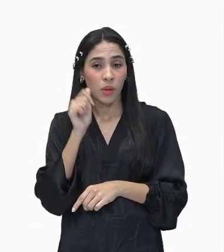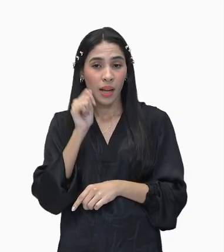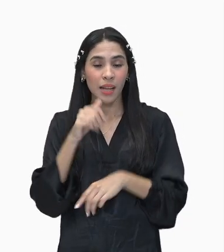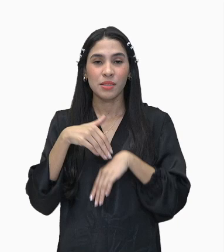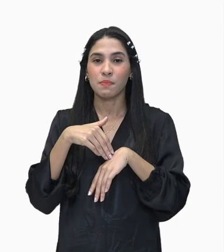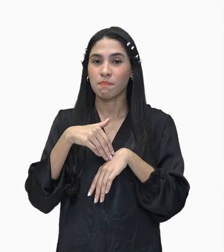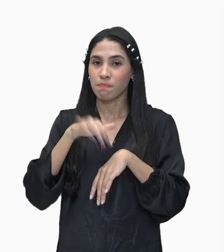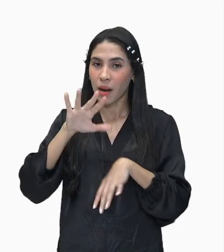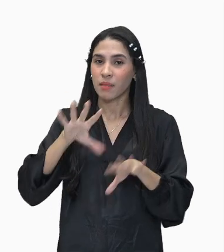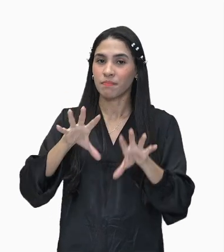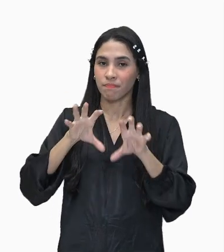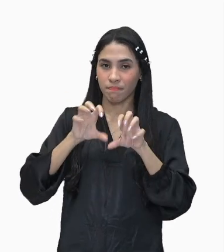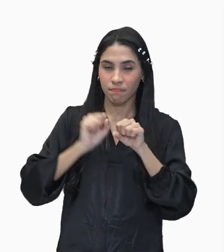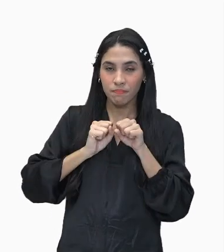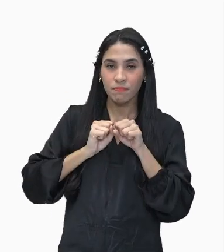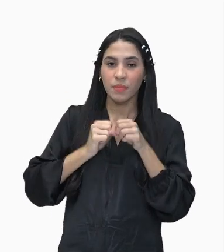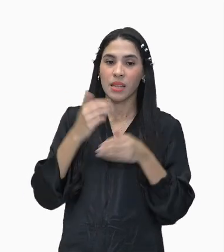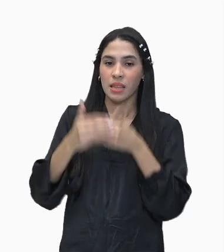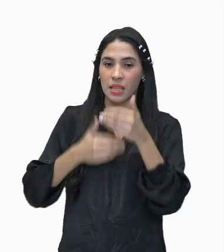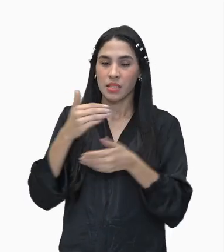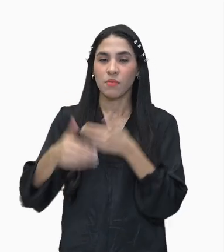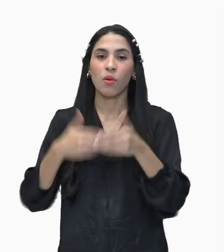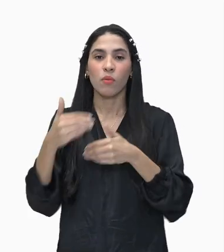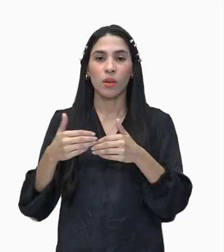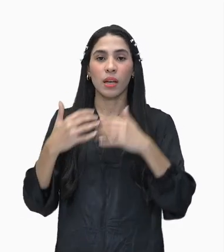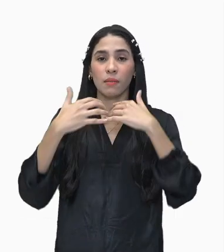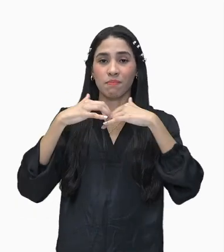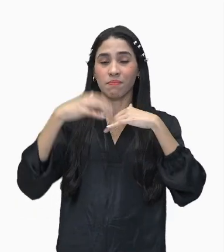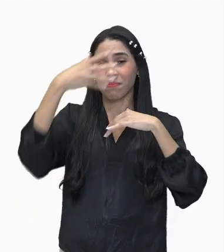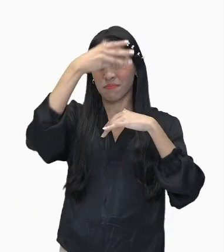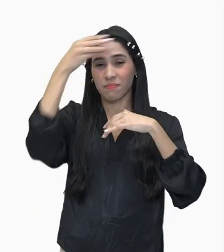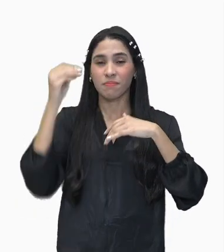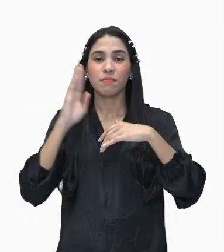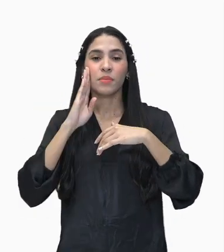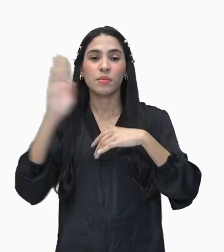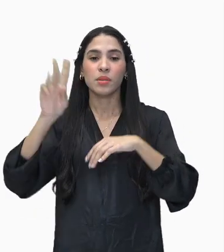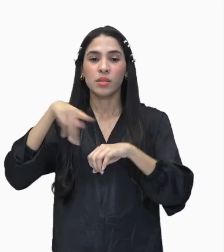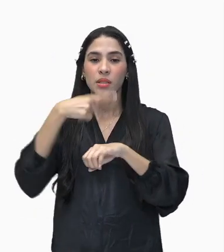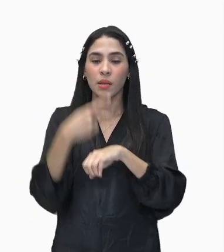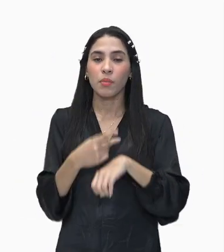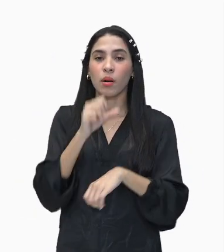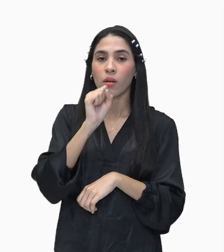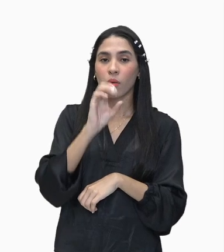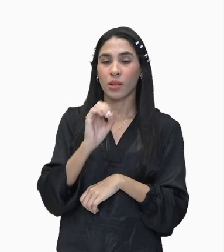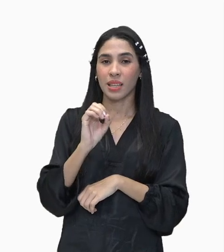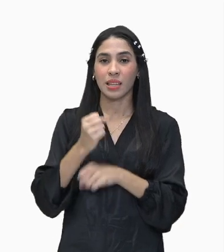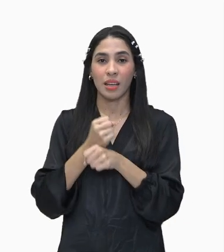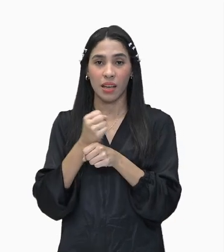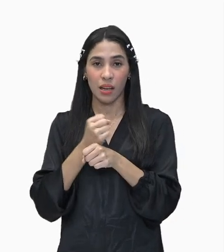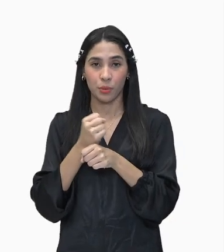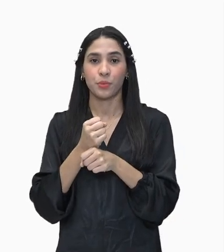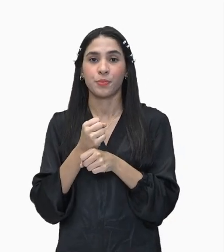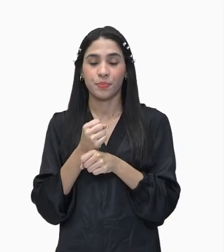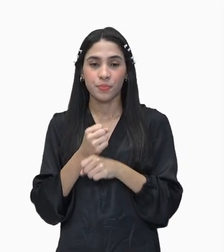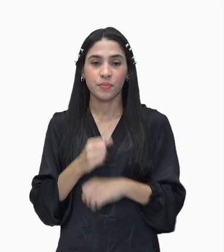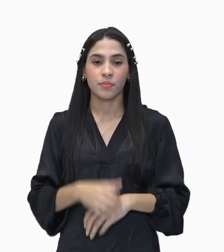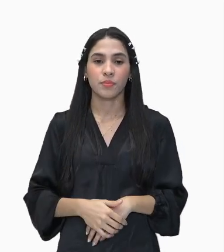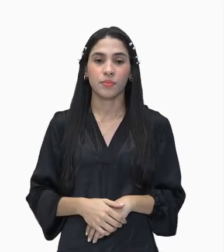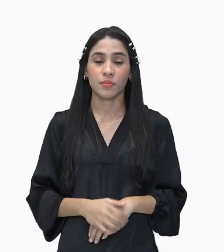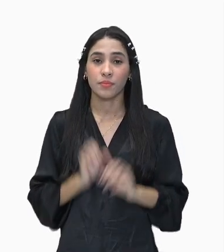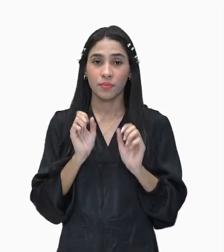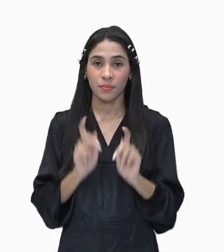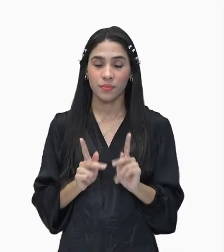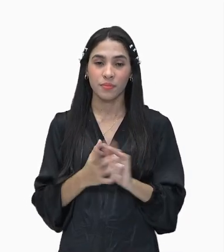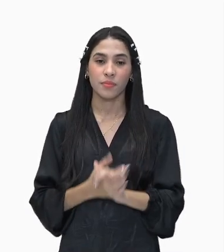elas são mais propensas a desenvolver o Alzheimer, principalmente depois dos 80 anos.